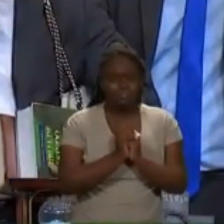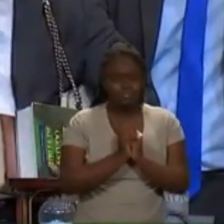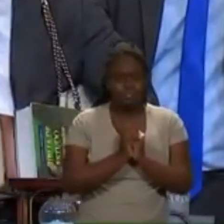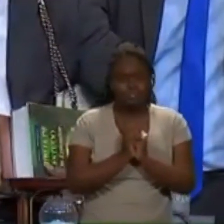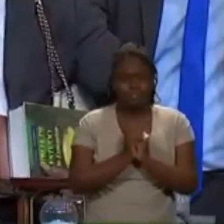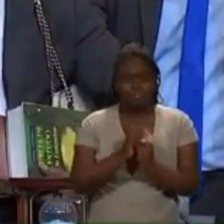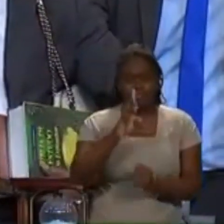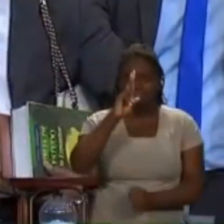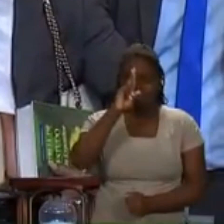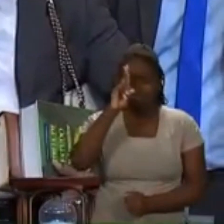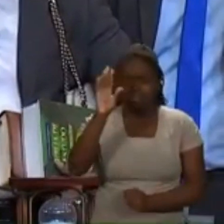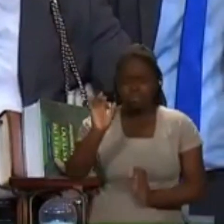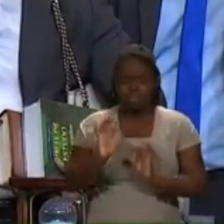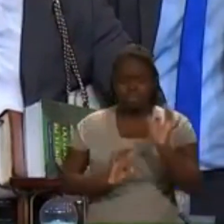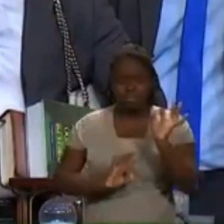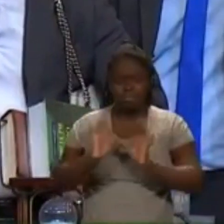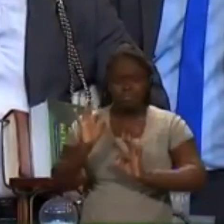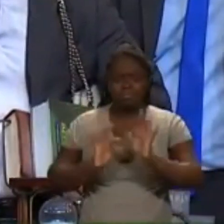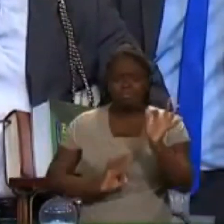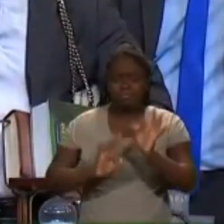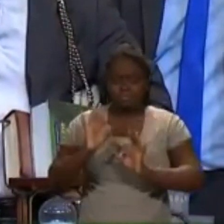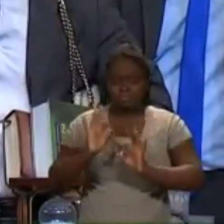Senhor, os planos são teus.